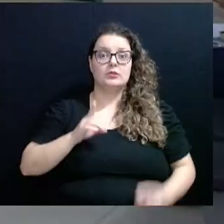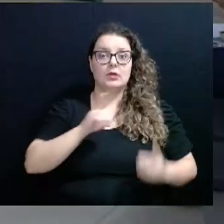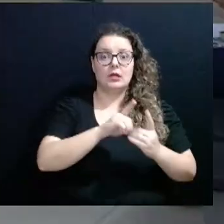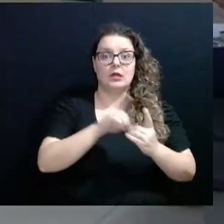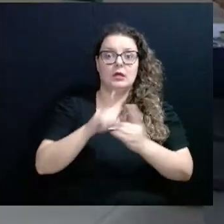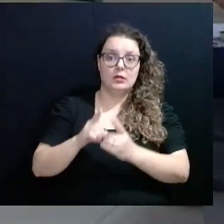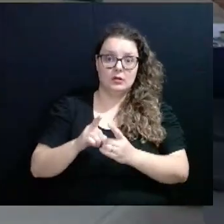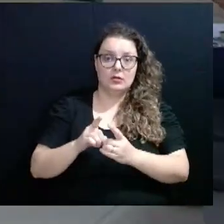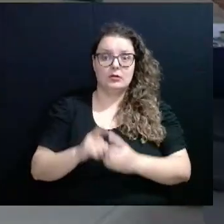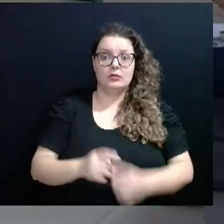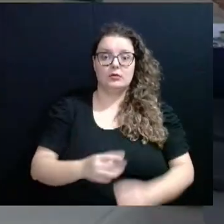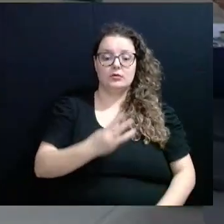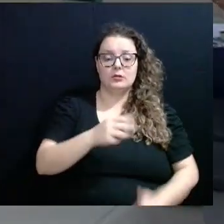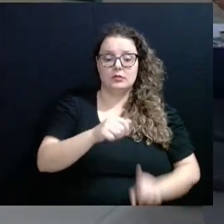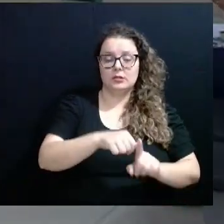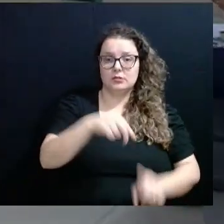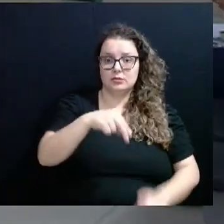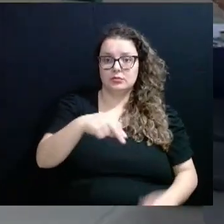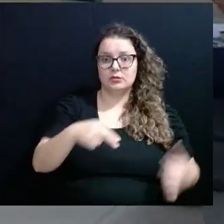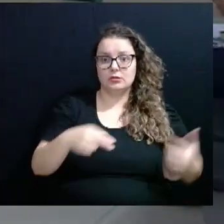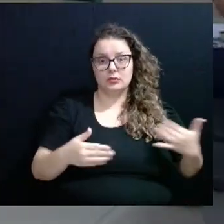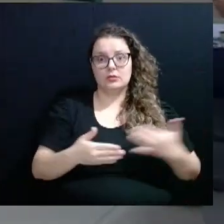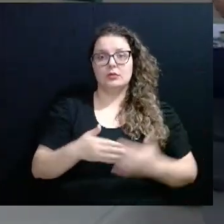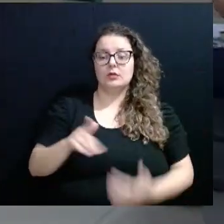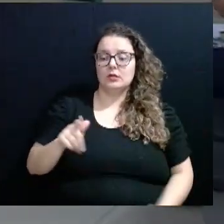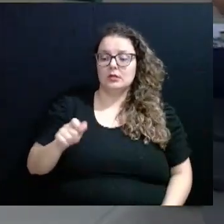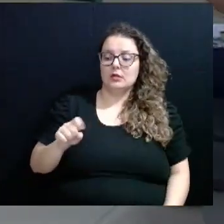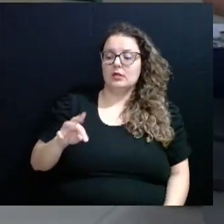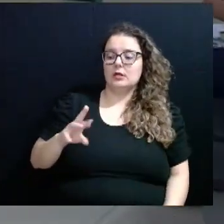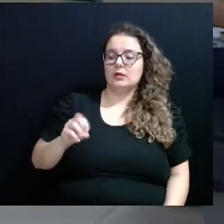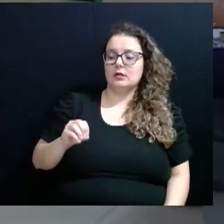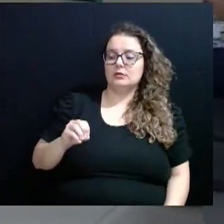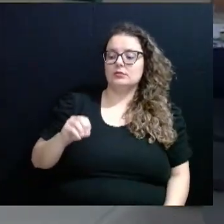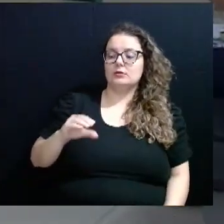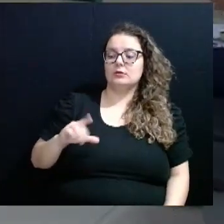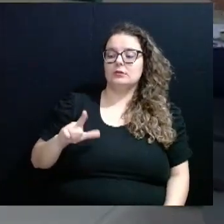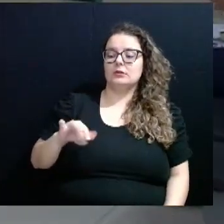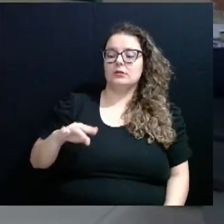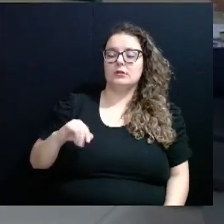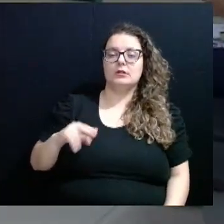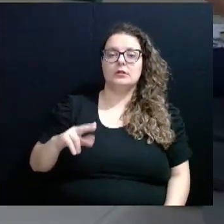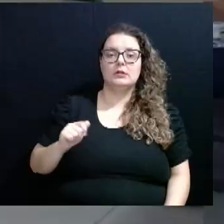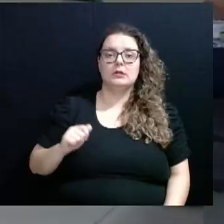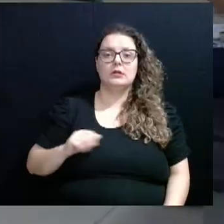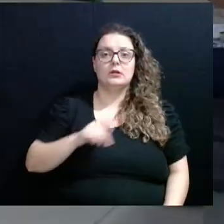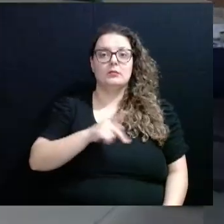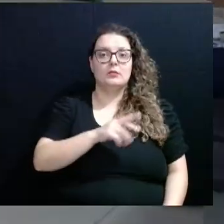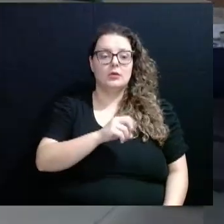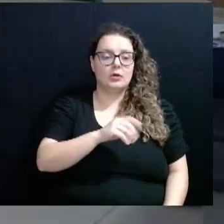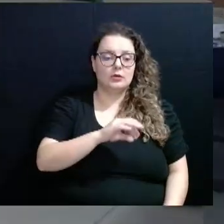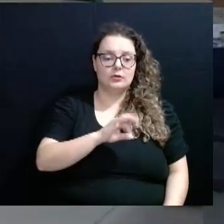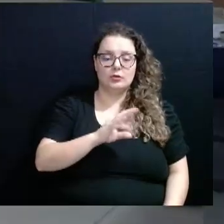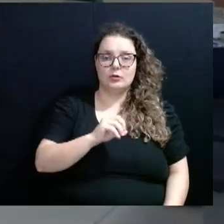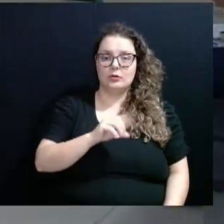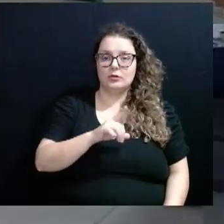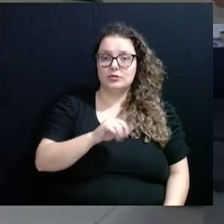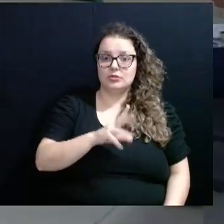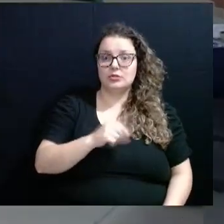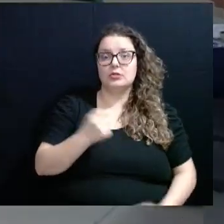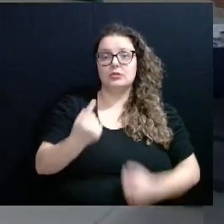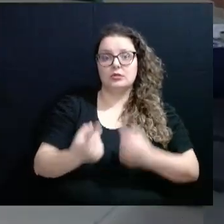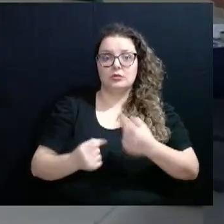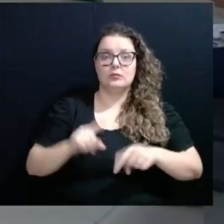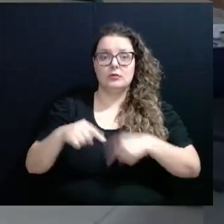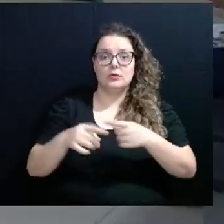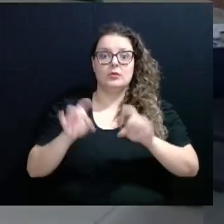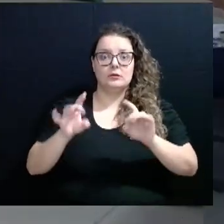3 de novembro gastroclínica e coloproctologia, e vão vir mais algumas especialidades que a